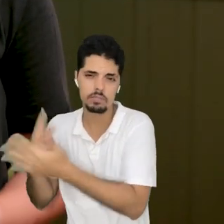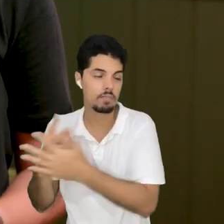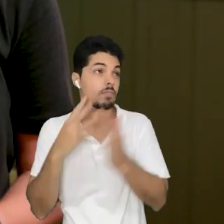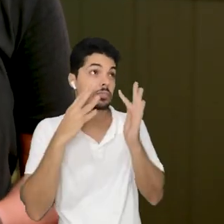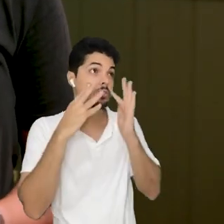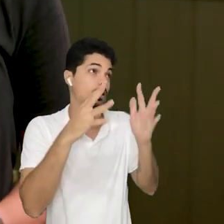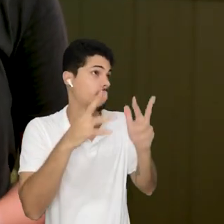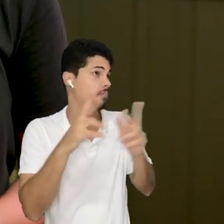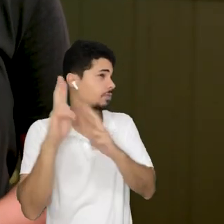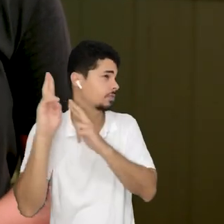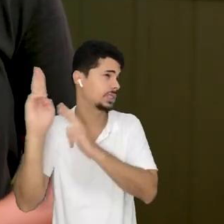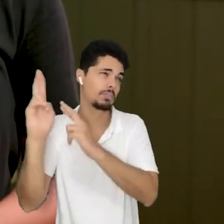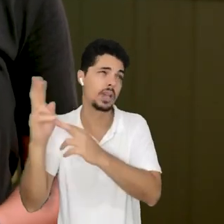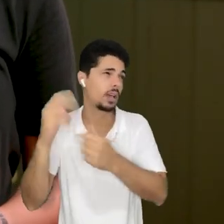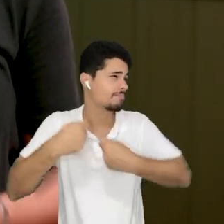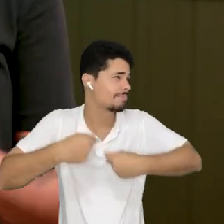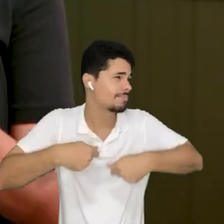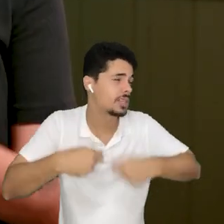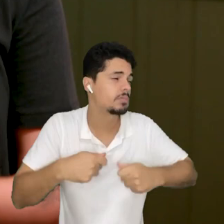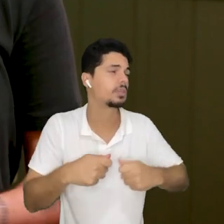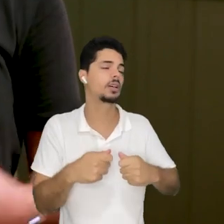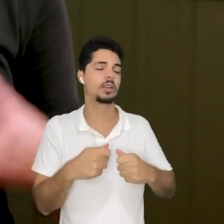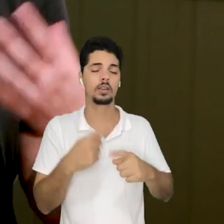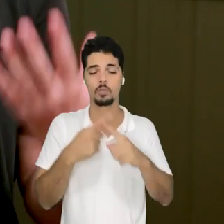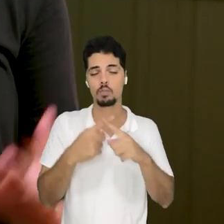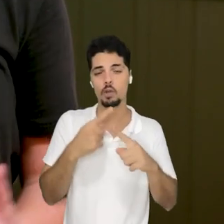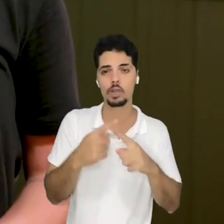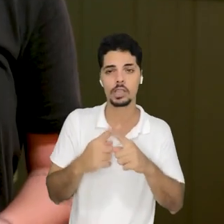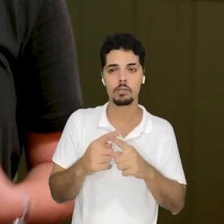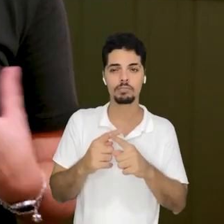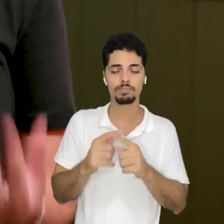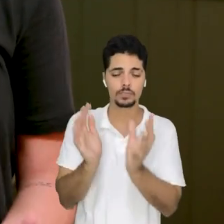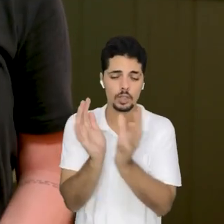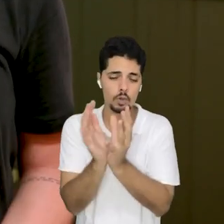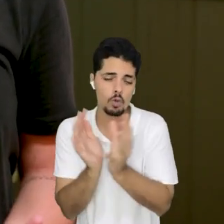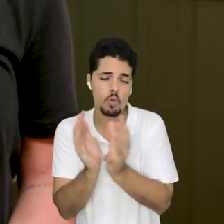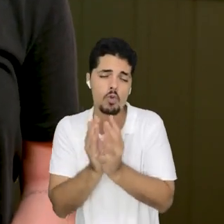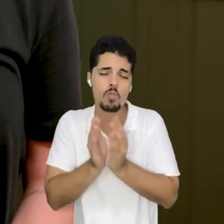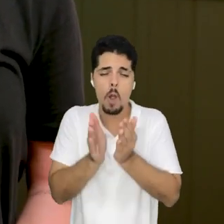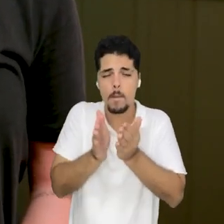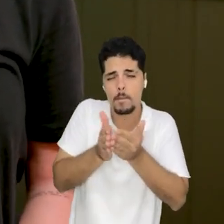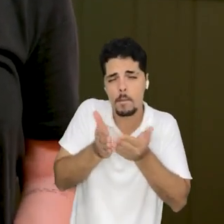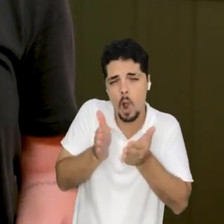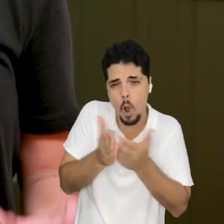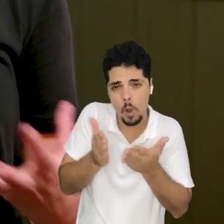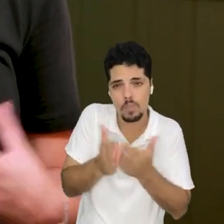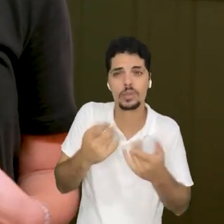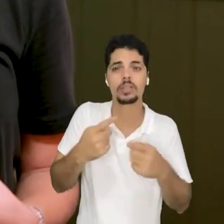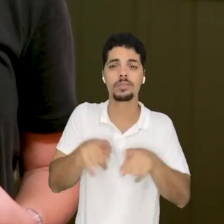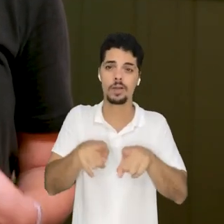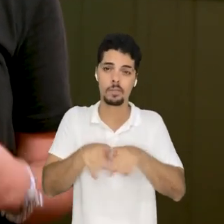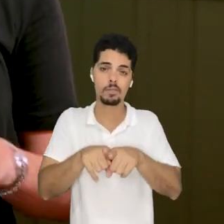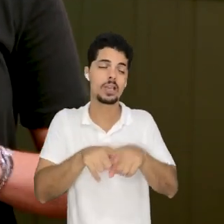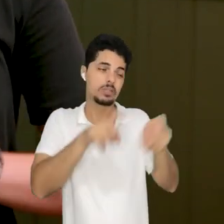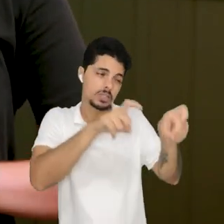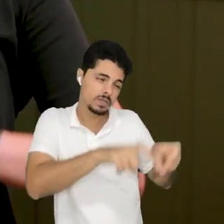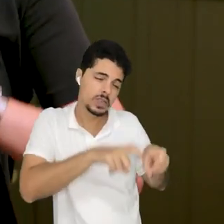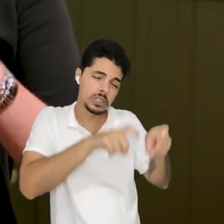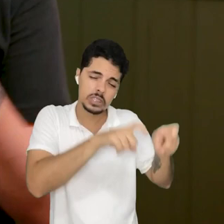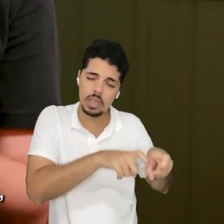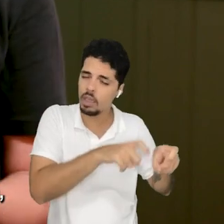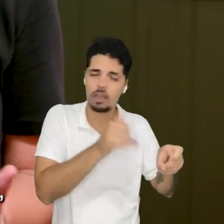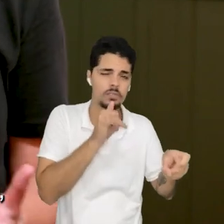foi feito pelo Dom Pedro I e por uma elite agrária aqui do Brasil que tinha o desejo